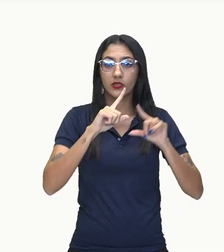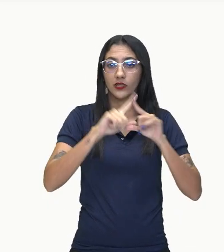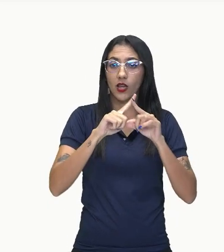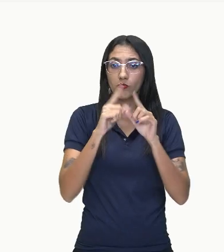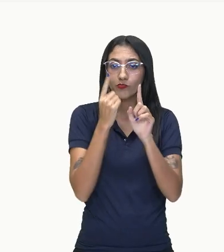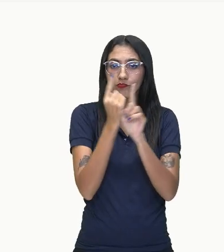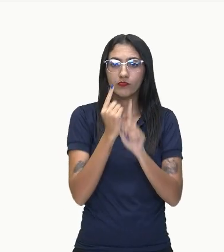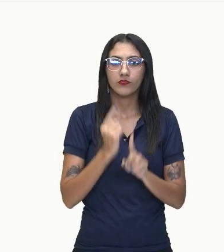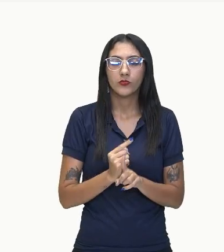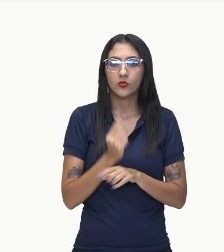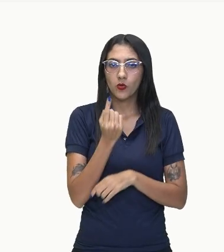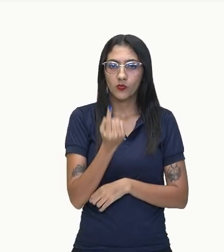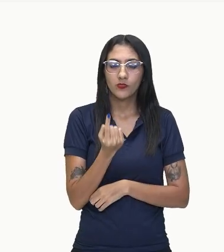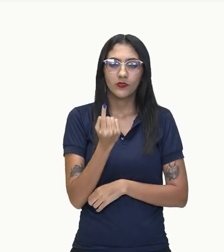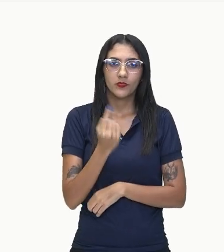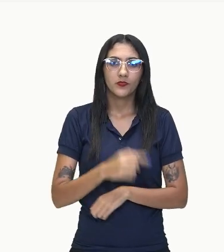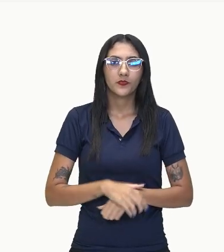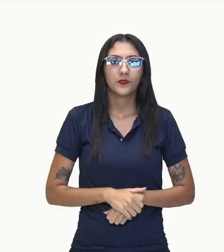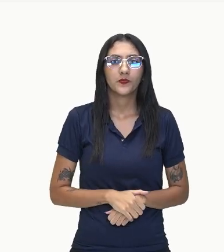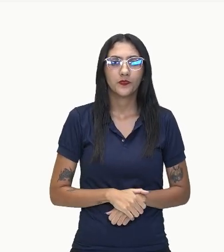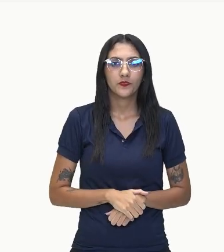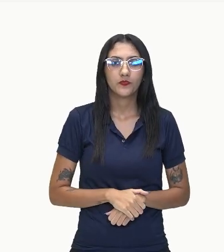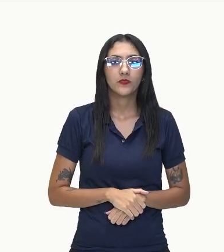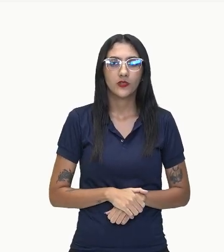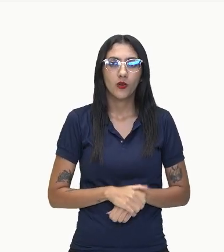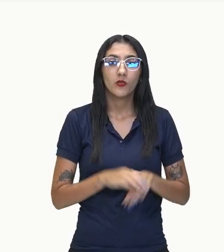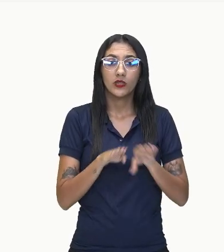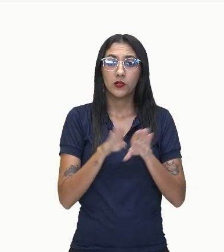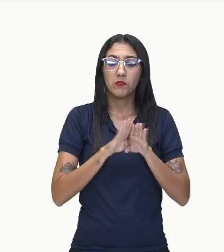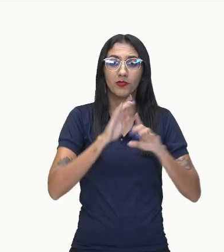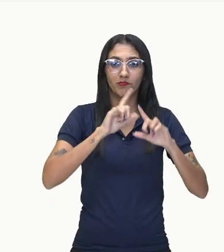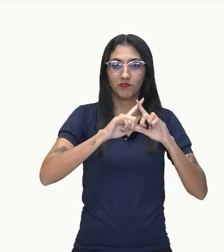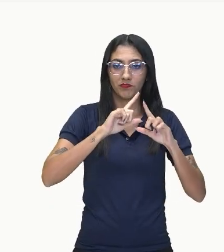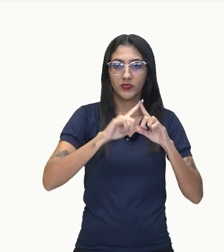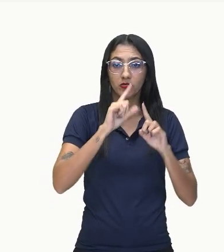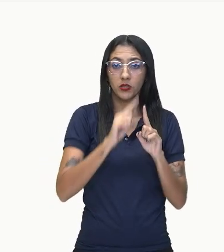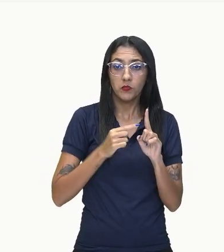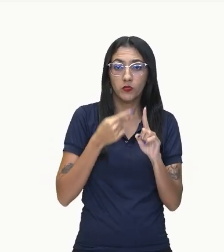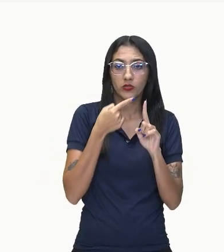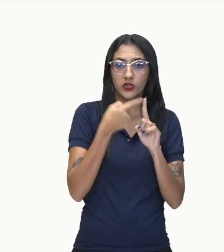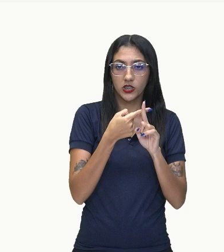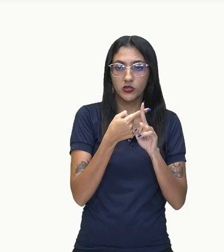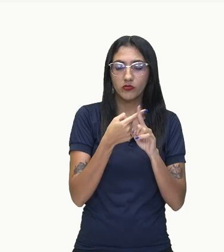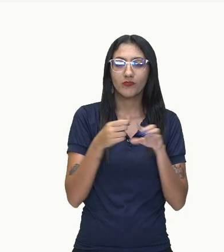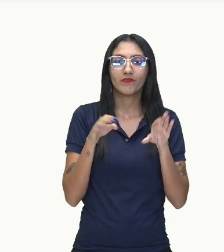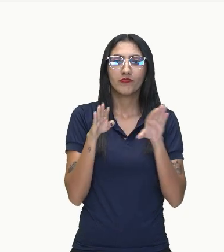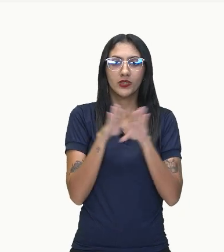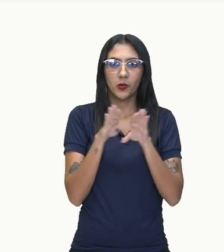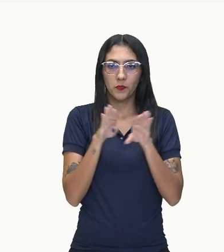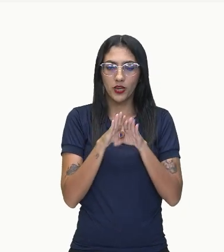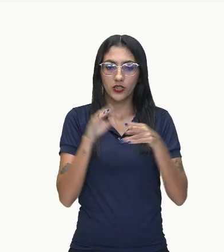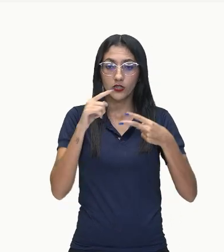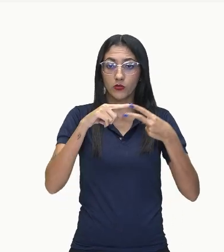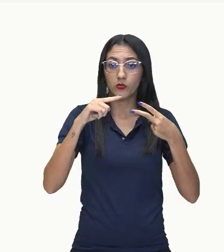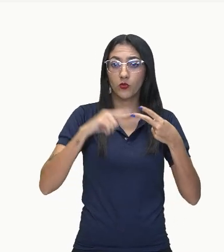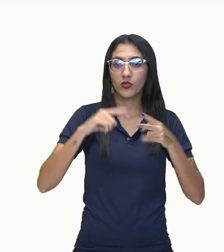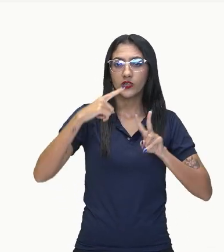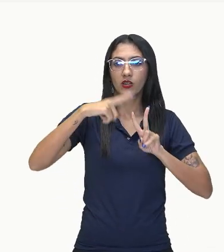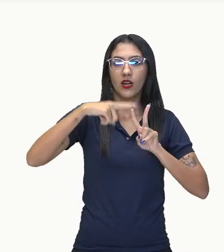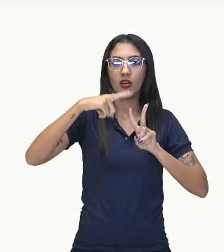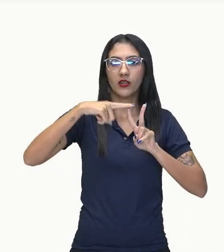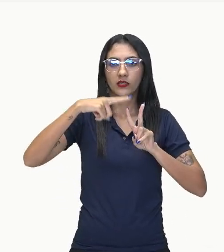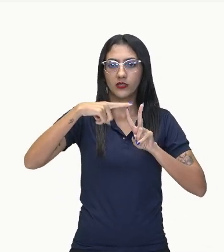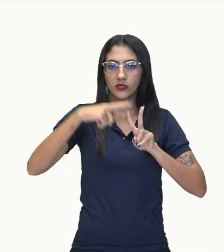o valor de delta é 1. Valor positivo, vamos obter duas raízes, dois zeros